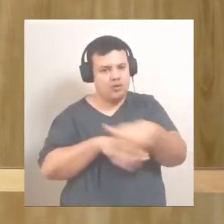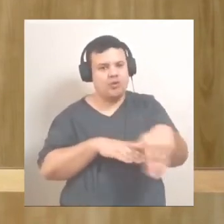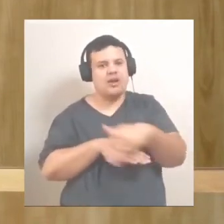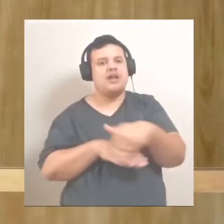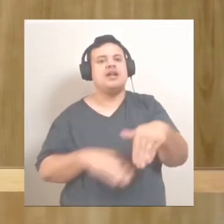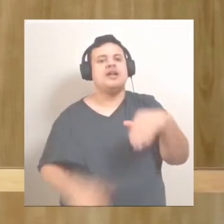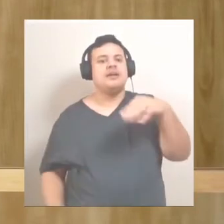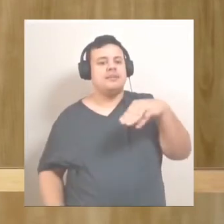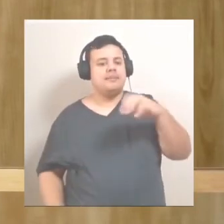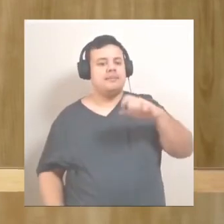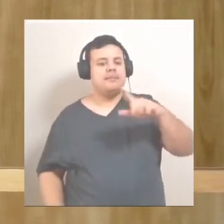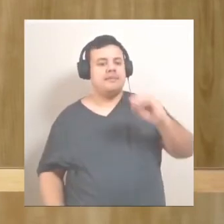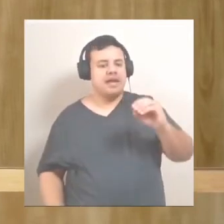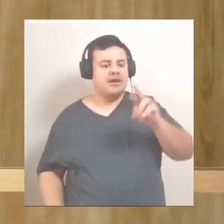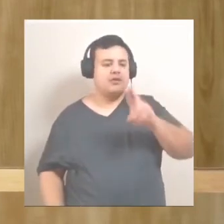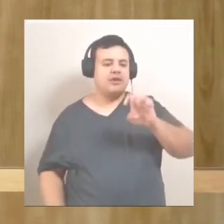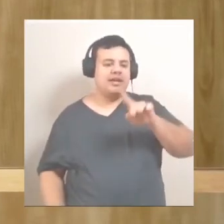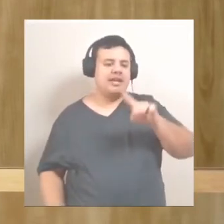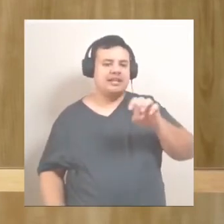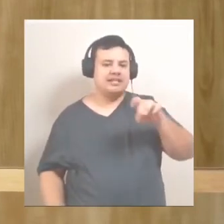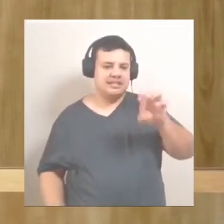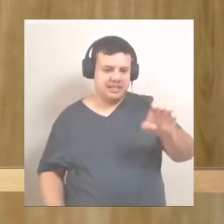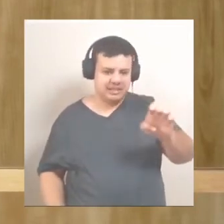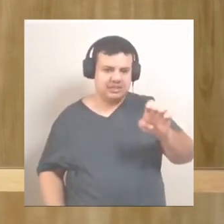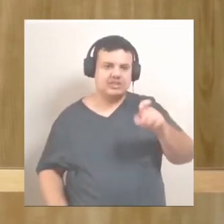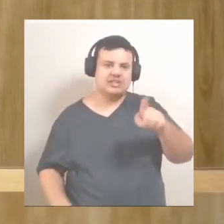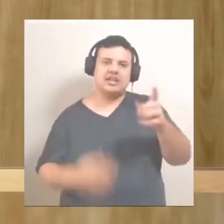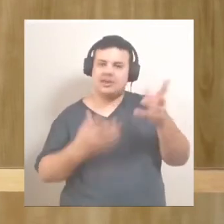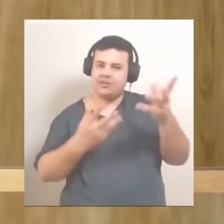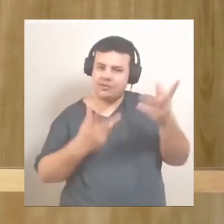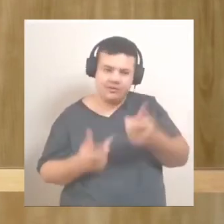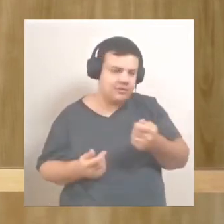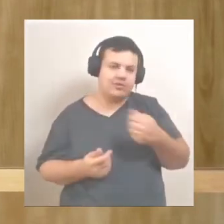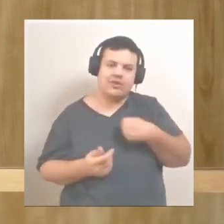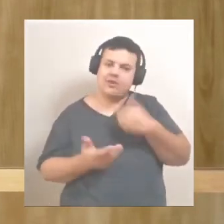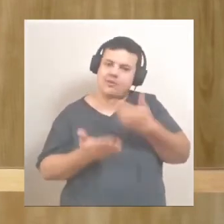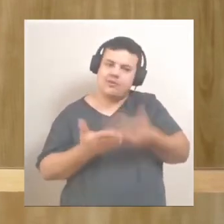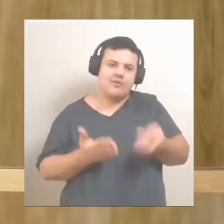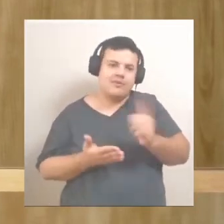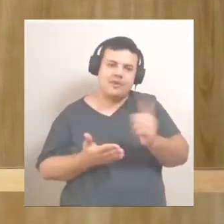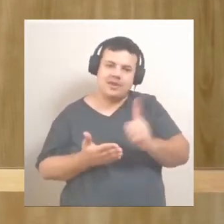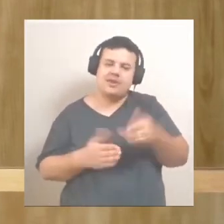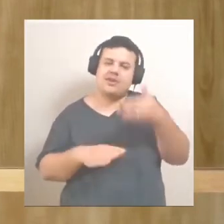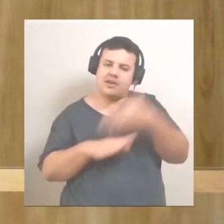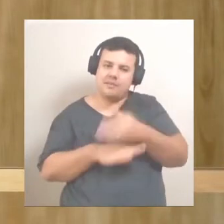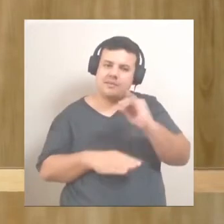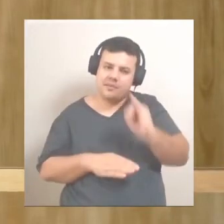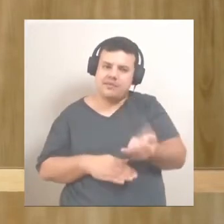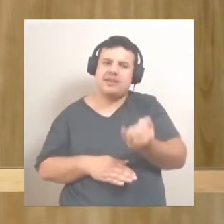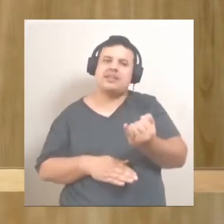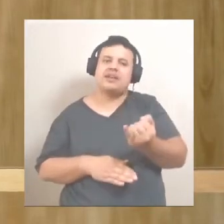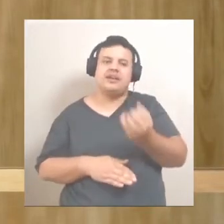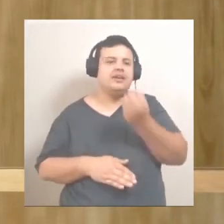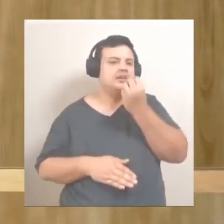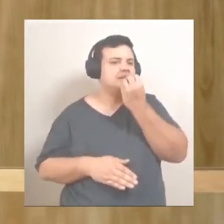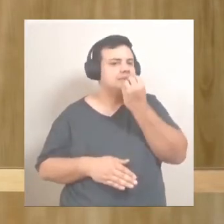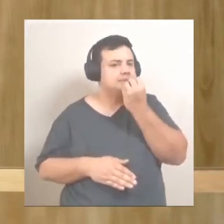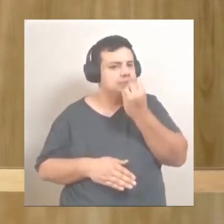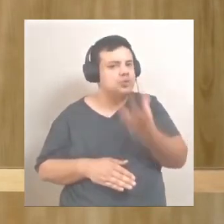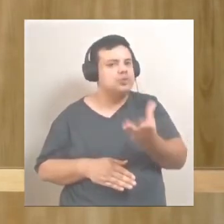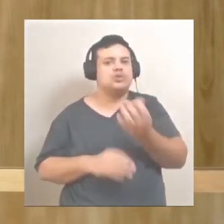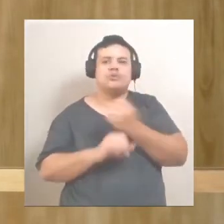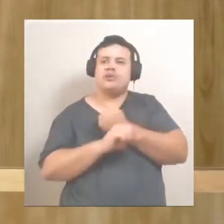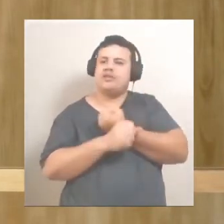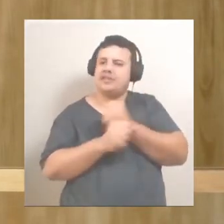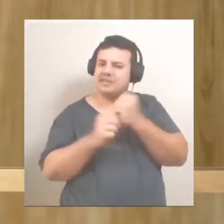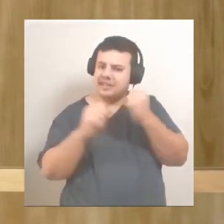convidou, se ele está organizando isso, eu não perderia a oportunidade de estar lá, porque, pelo que ele falou, vai ser gigante